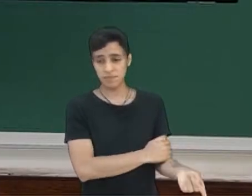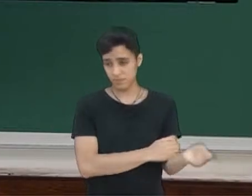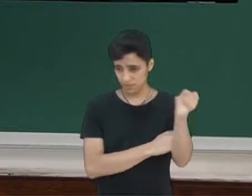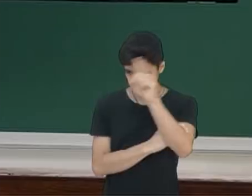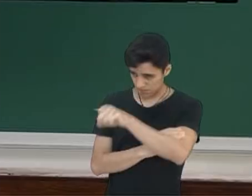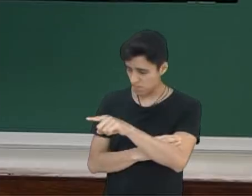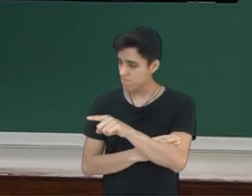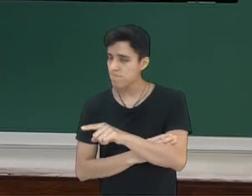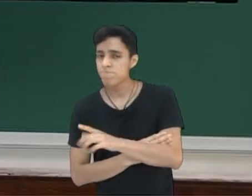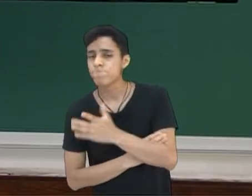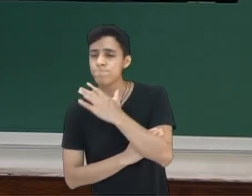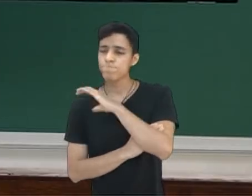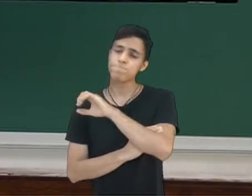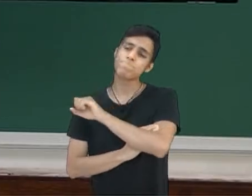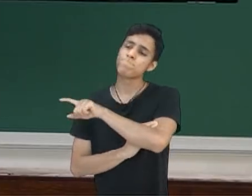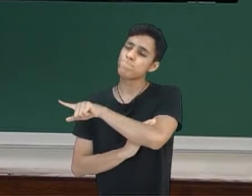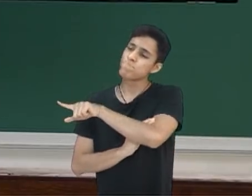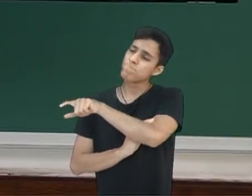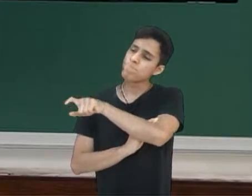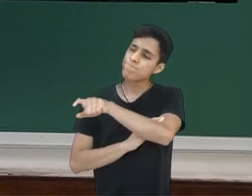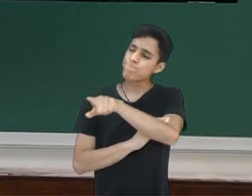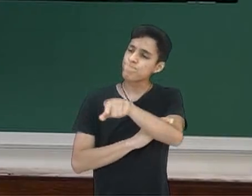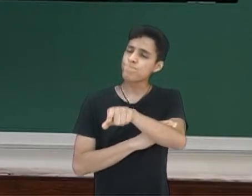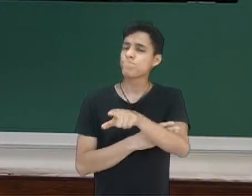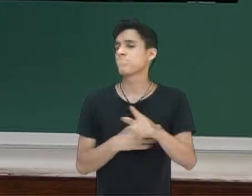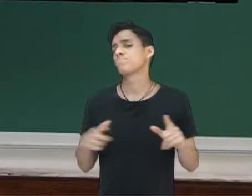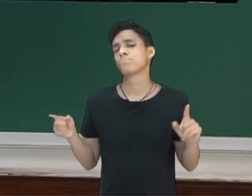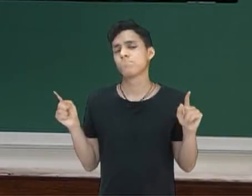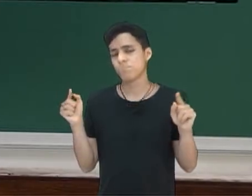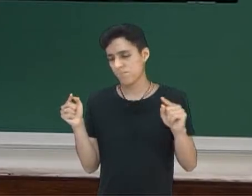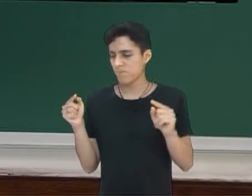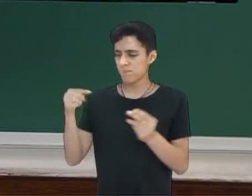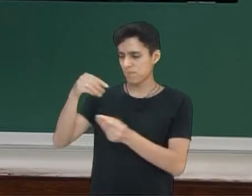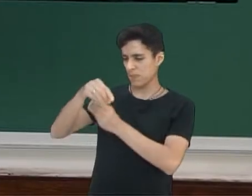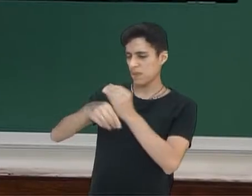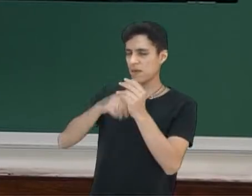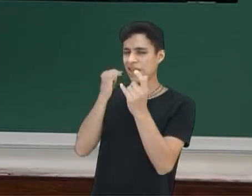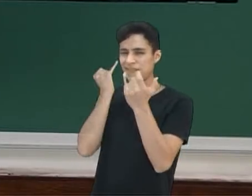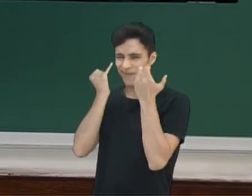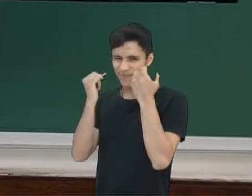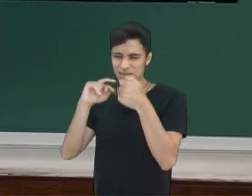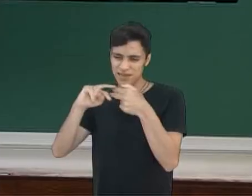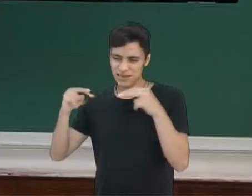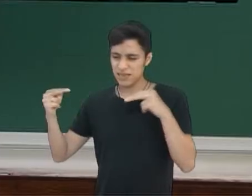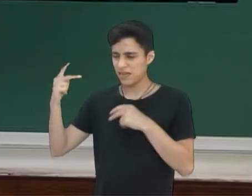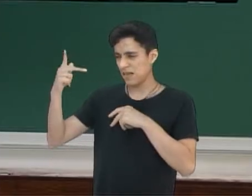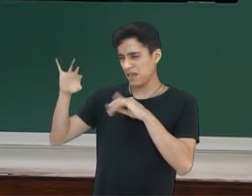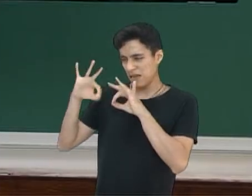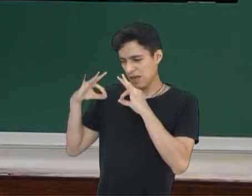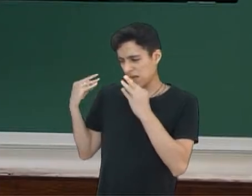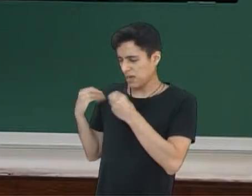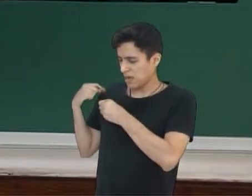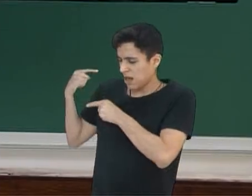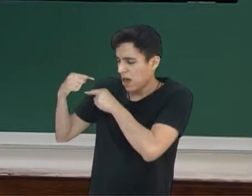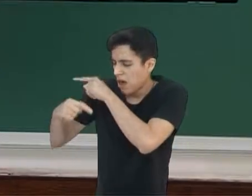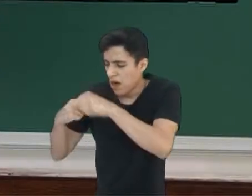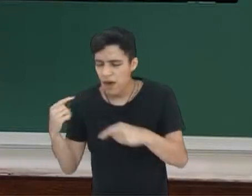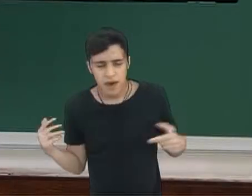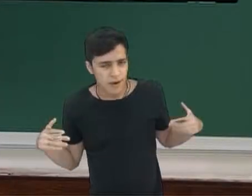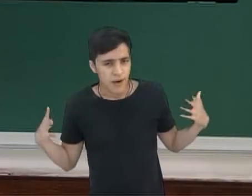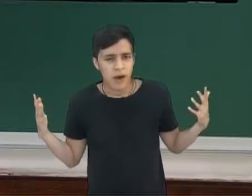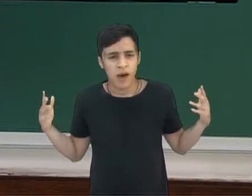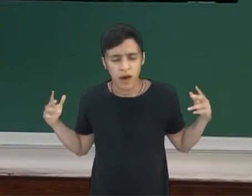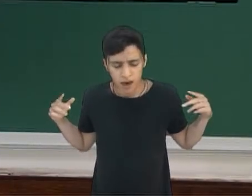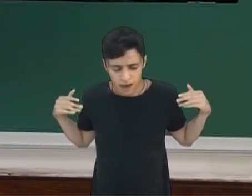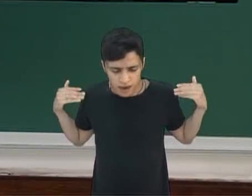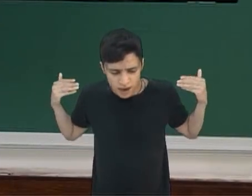que a gente recebeu do nosso pai biológico, né, tinha informação genética da família dele. E aí, olha só que legal o